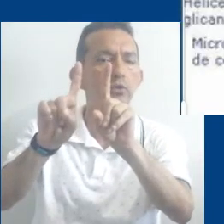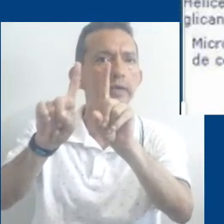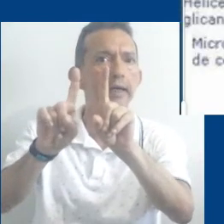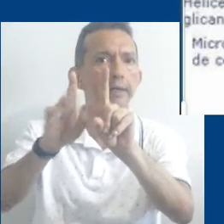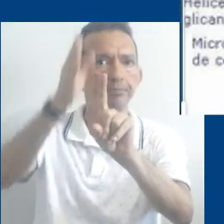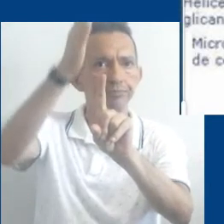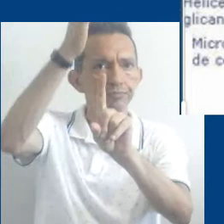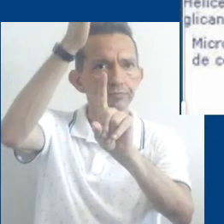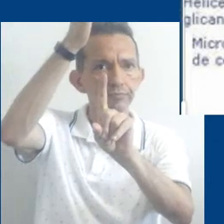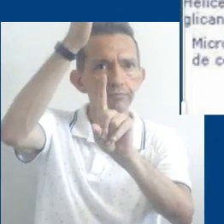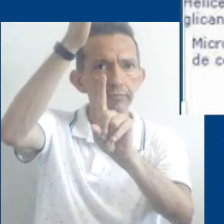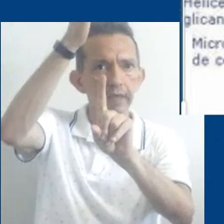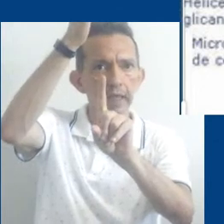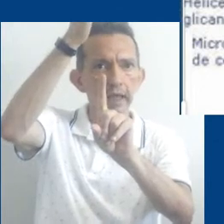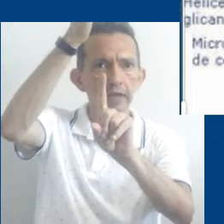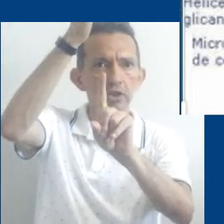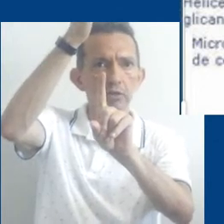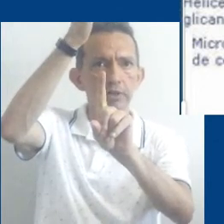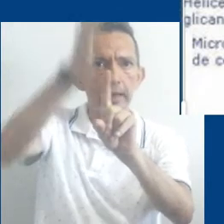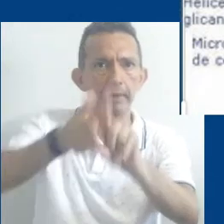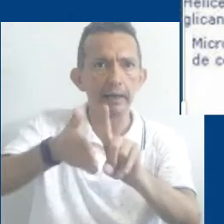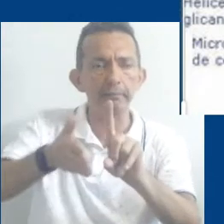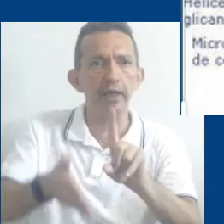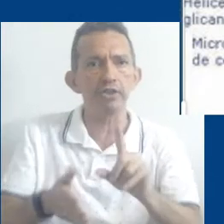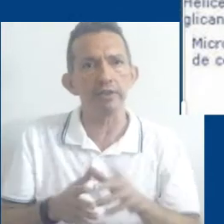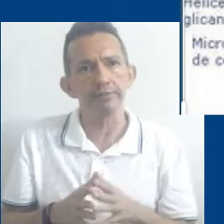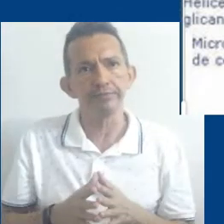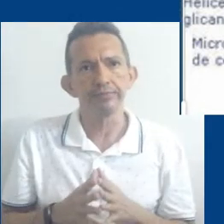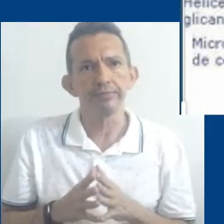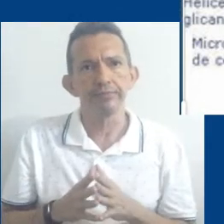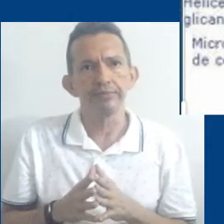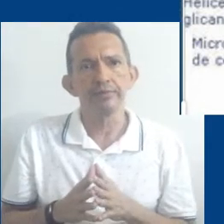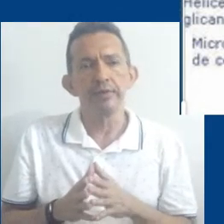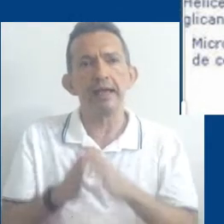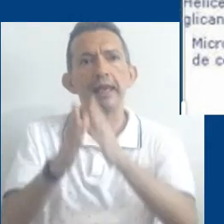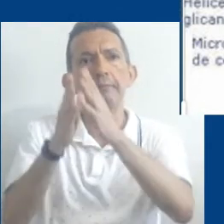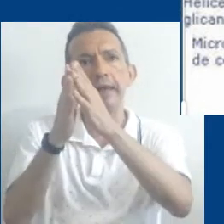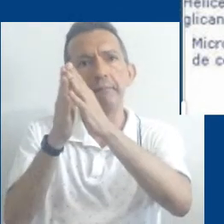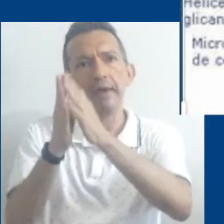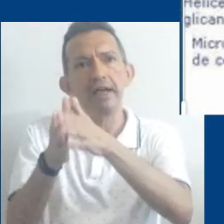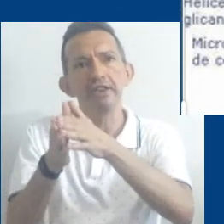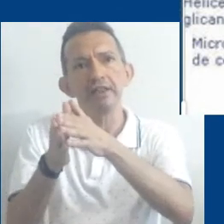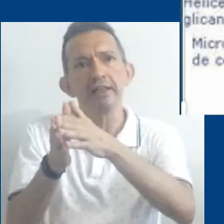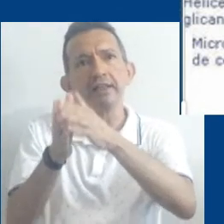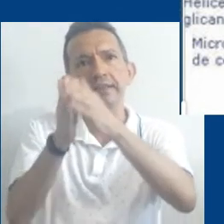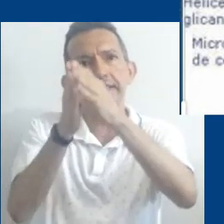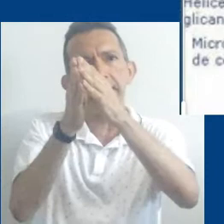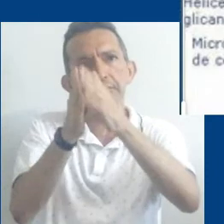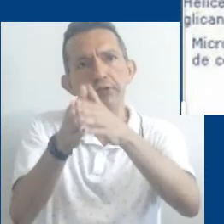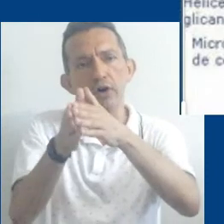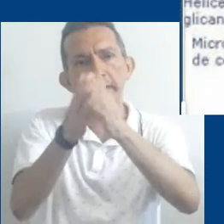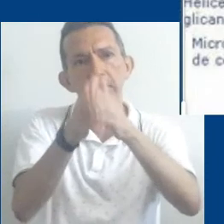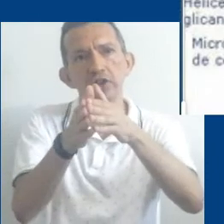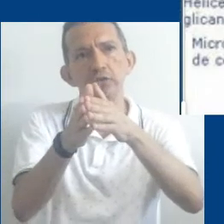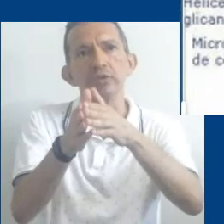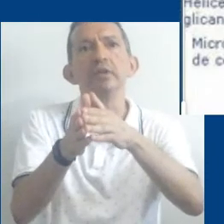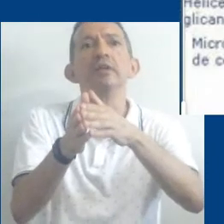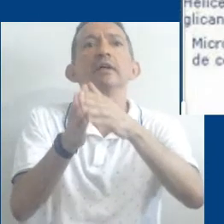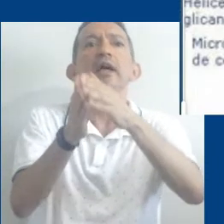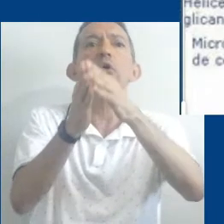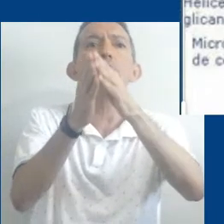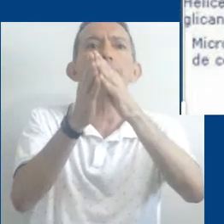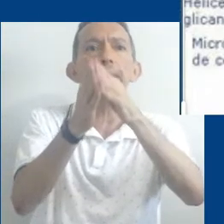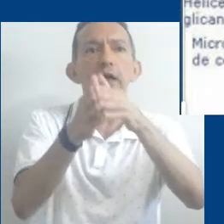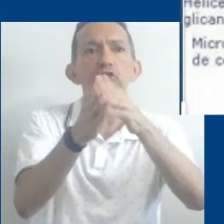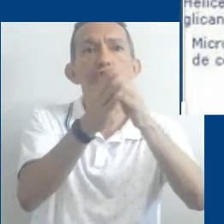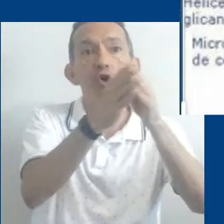a secundária, a gente chama de lamela média. E a lamela média, quem forma isto